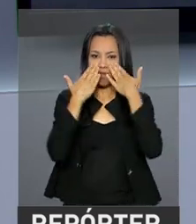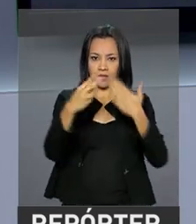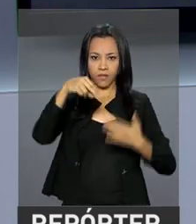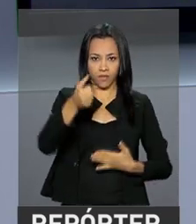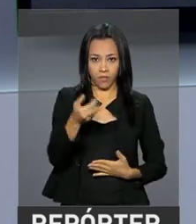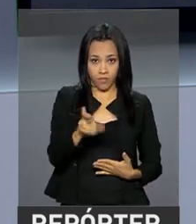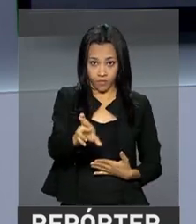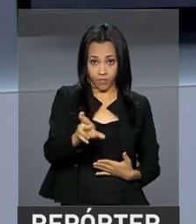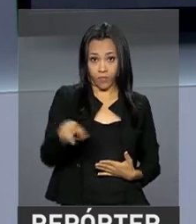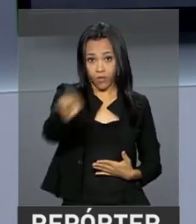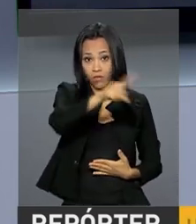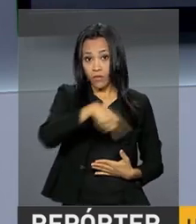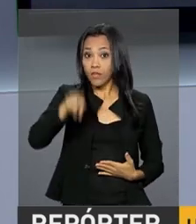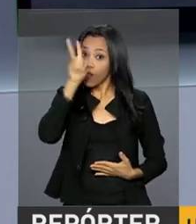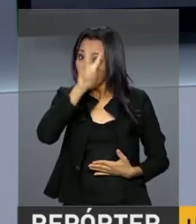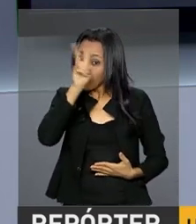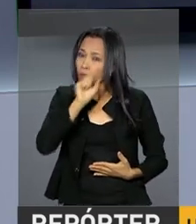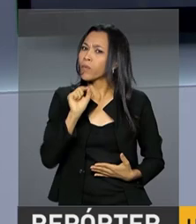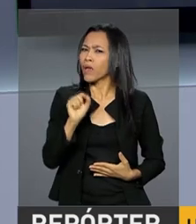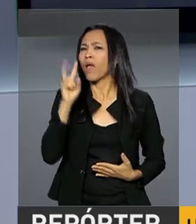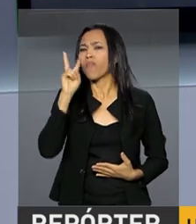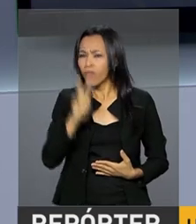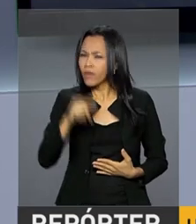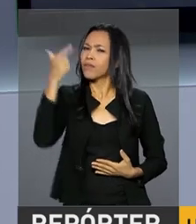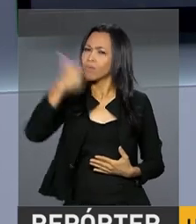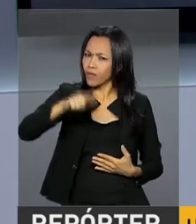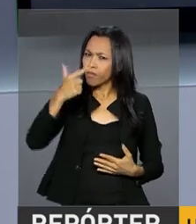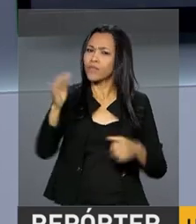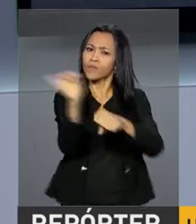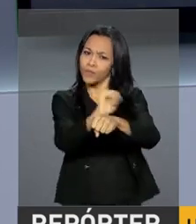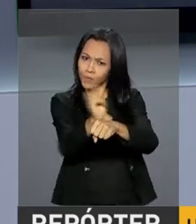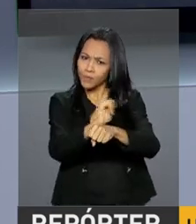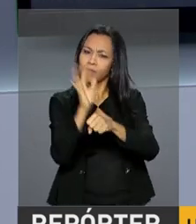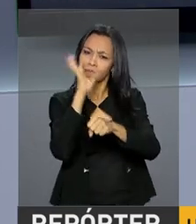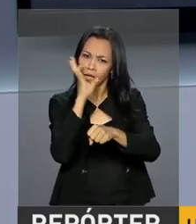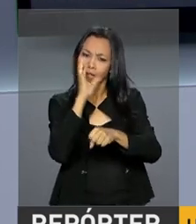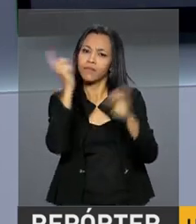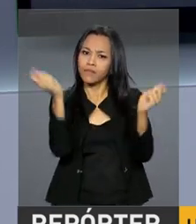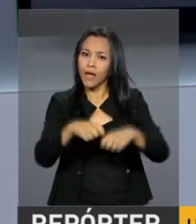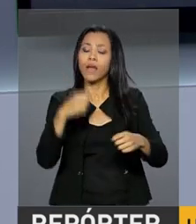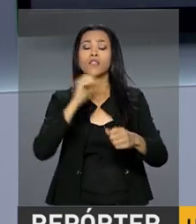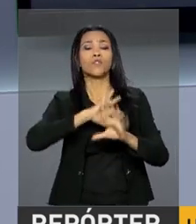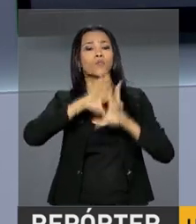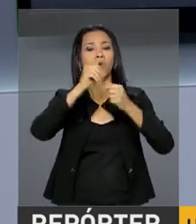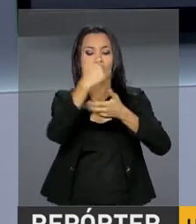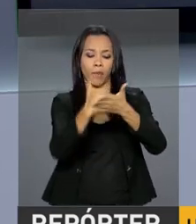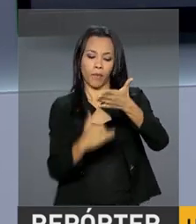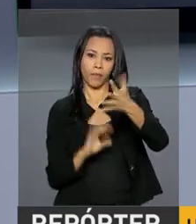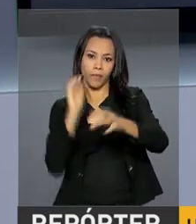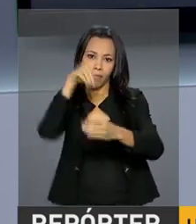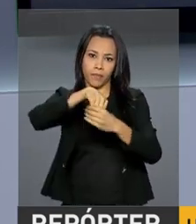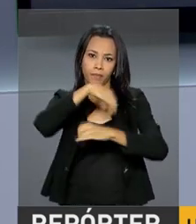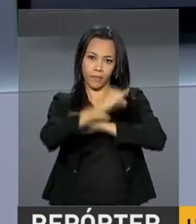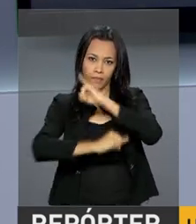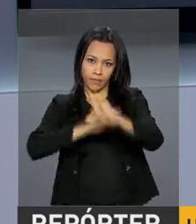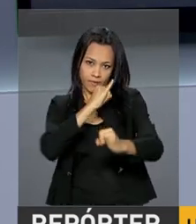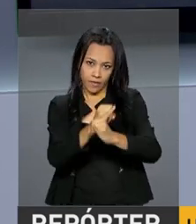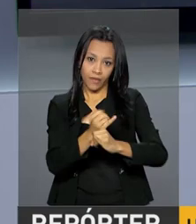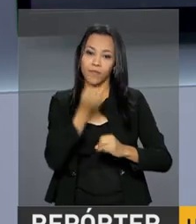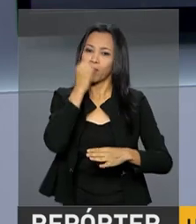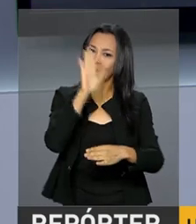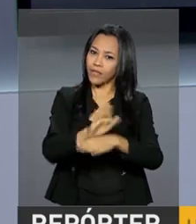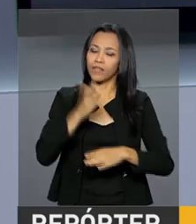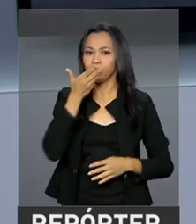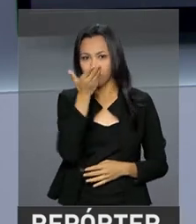repórter NBR Lembrando que você pode rever as reportagens no YouTube e toda a programação também está na nossa página da internet